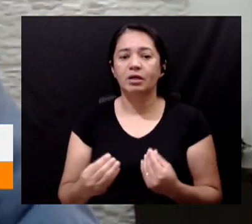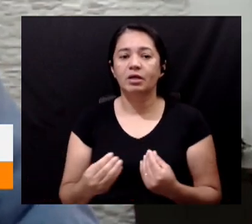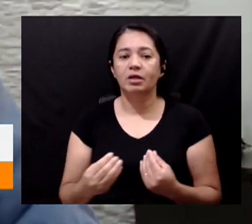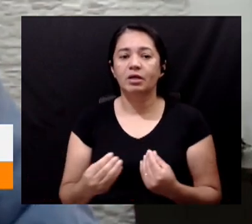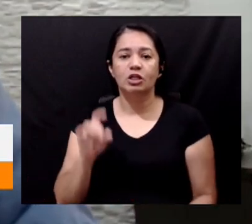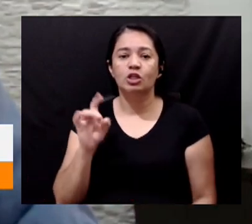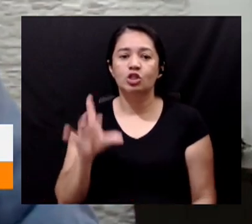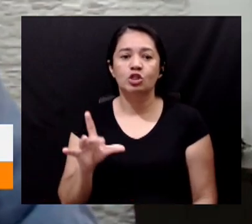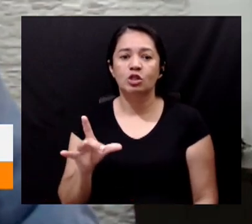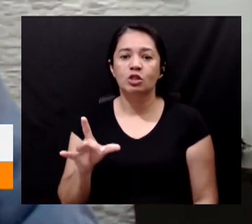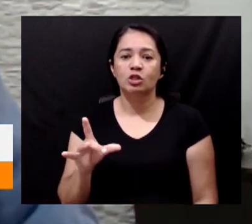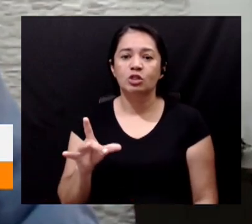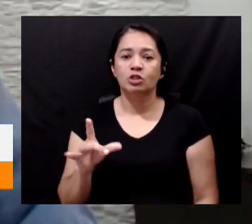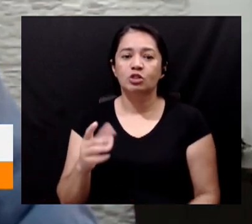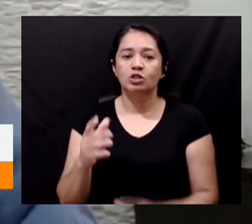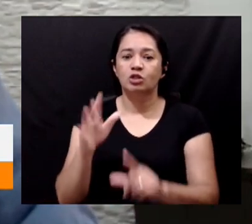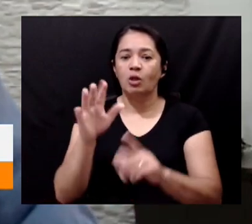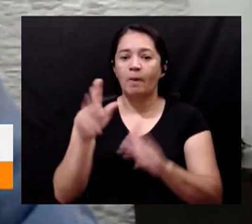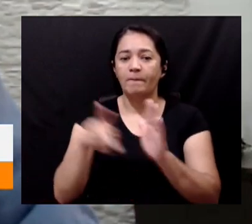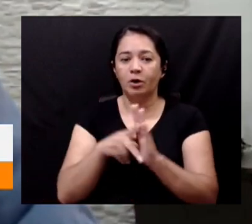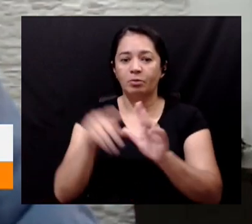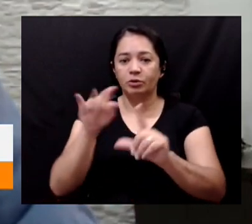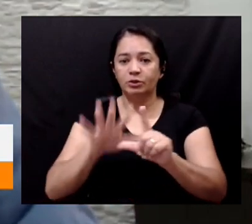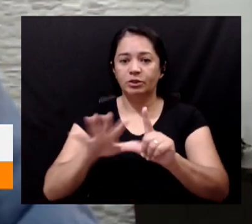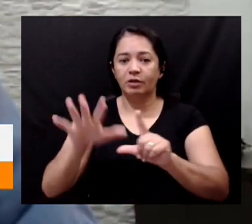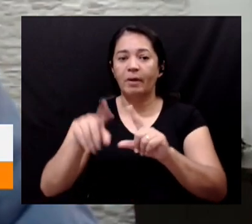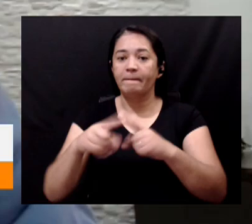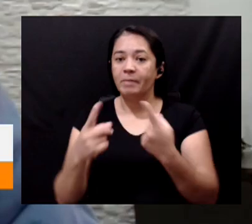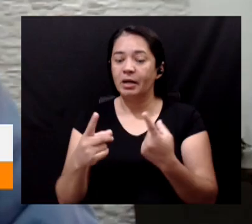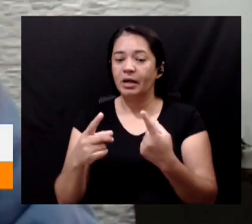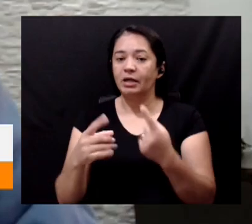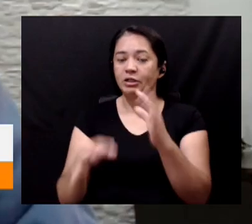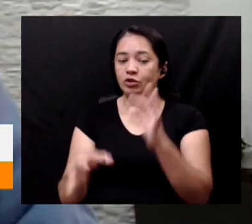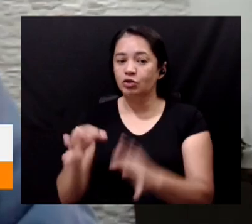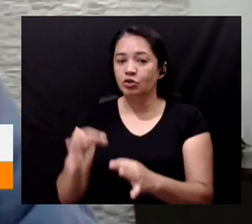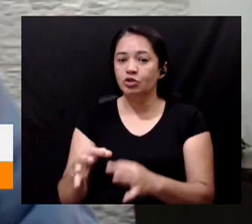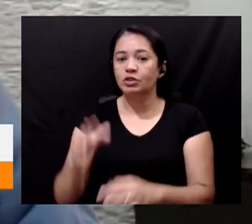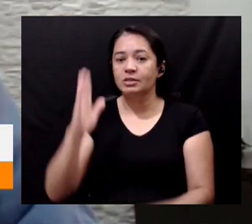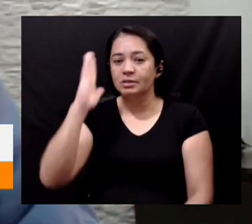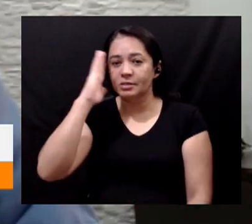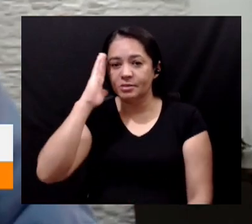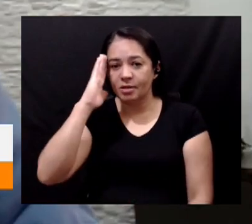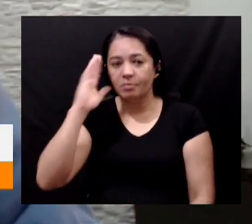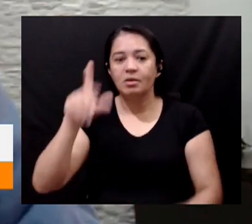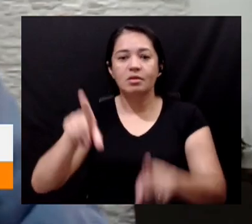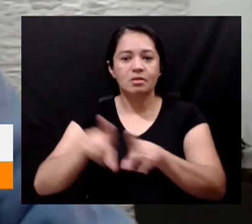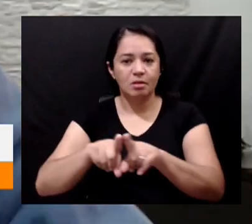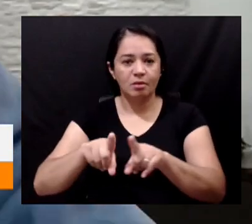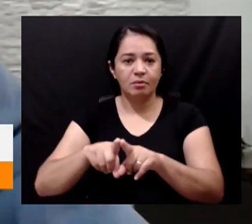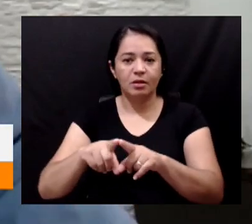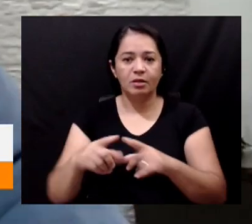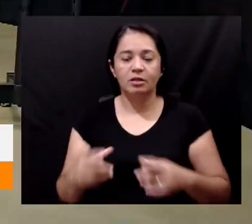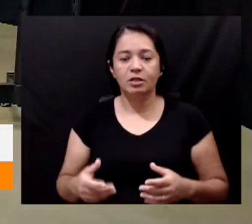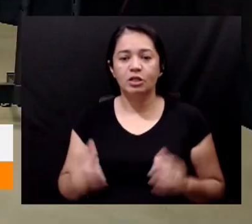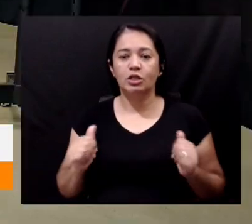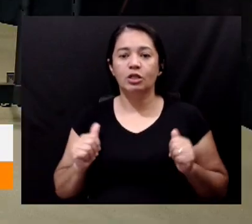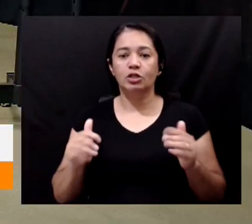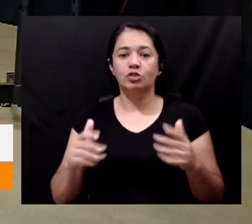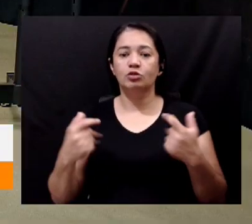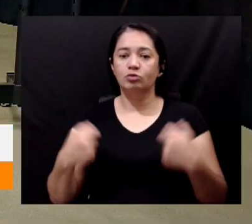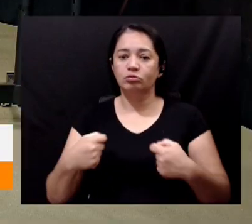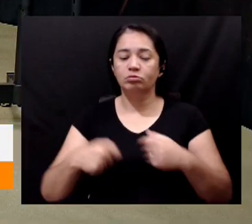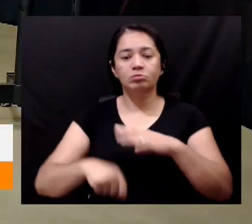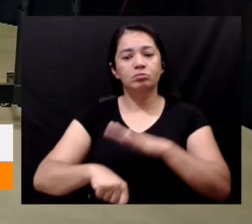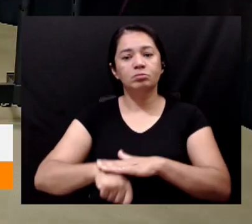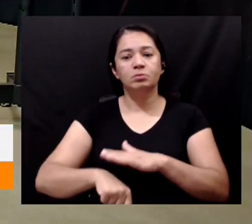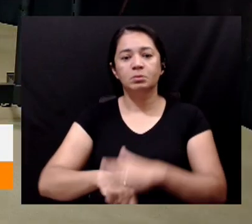própria plataforma, mas que as autoridades também possam estar cientes desse ocorrido e promover as medidas necessárias. Importante, né, o